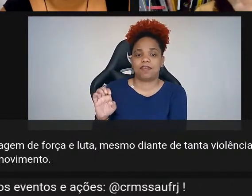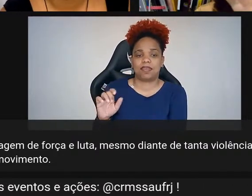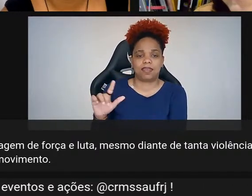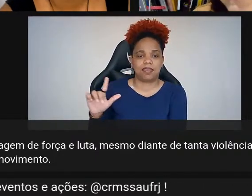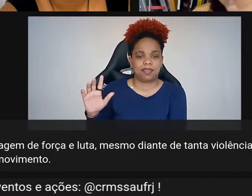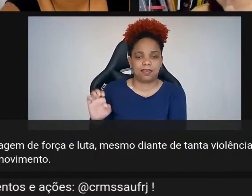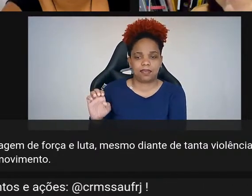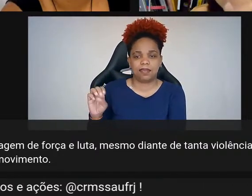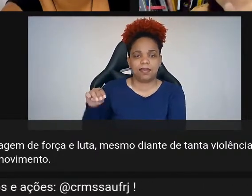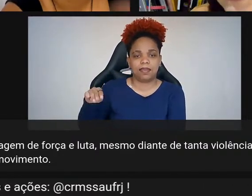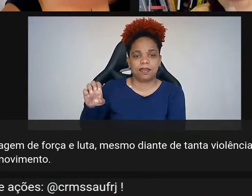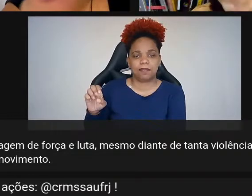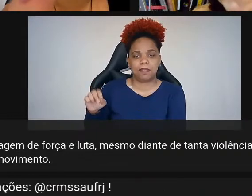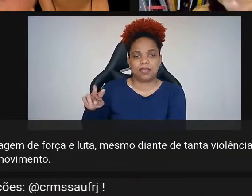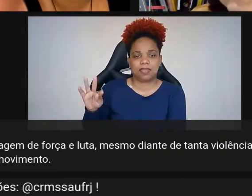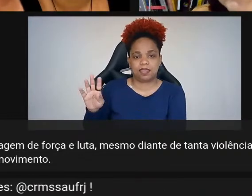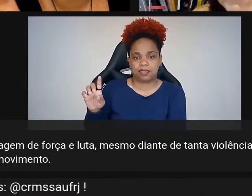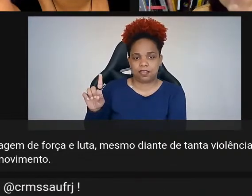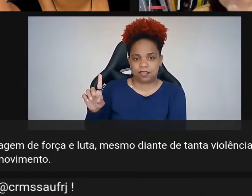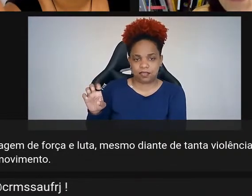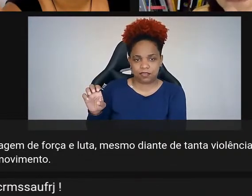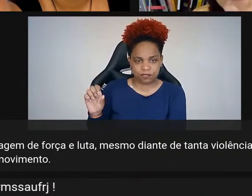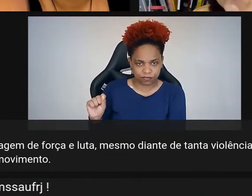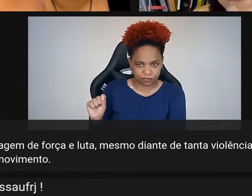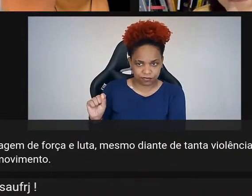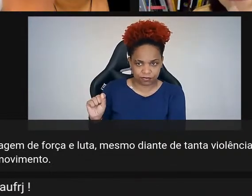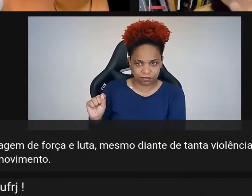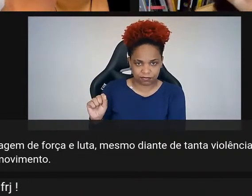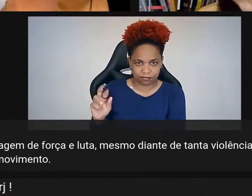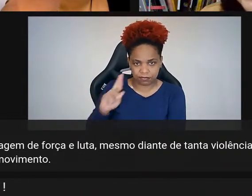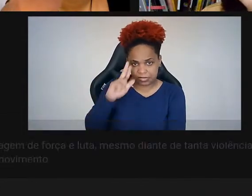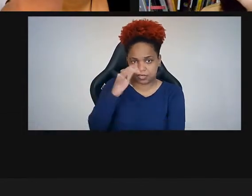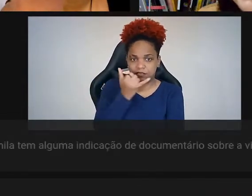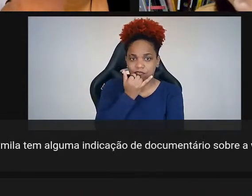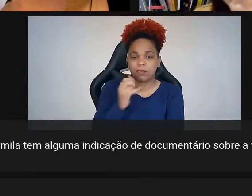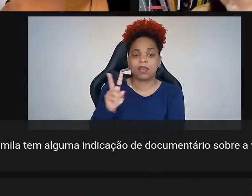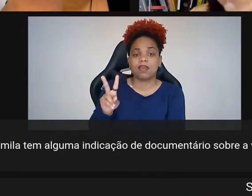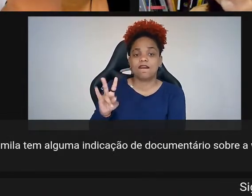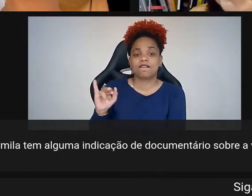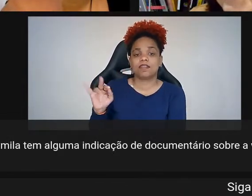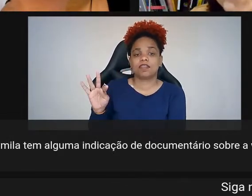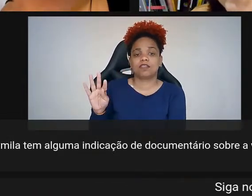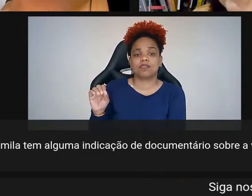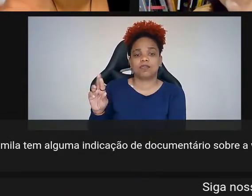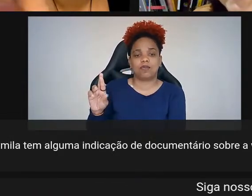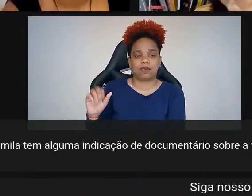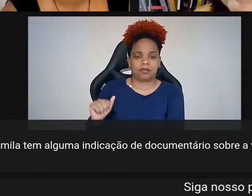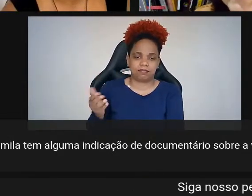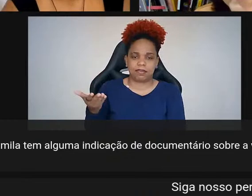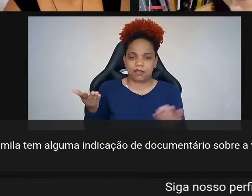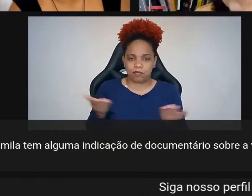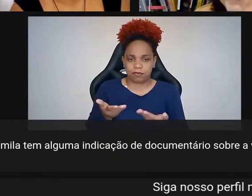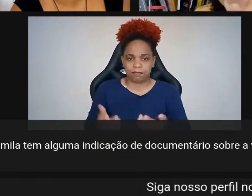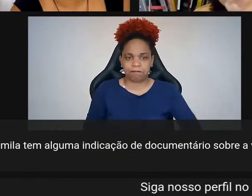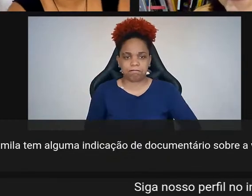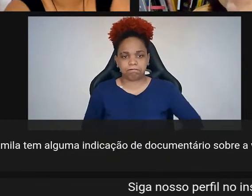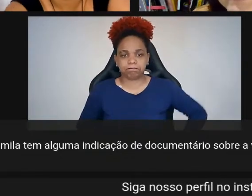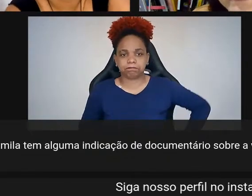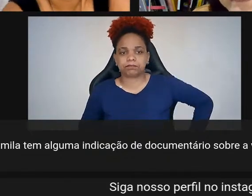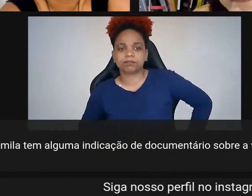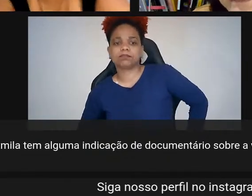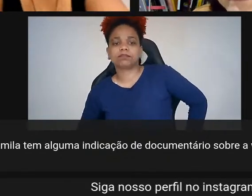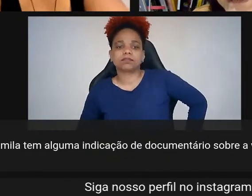né? Aliás, a pergunta de Vitória Soriano, tá? A Vitória pergunta: a